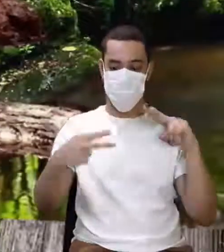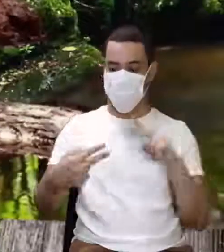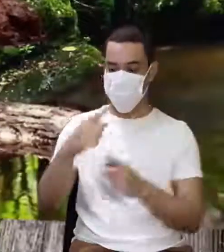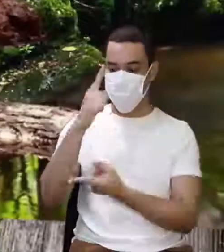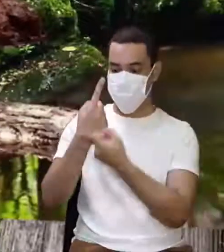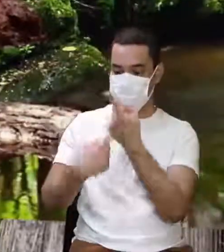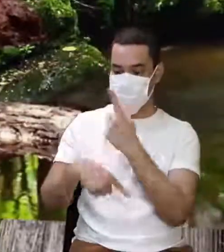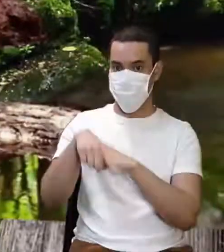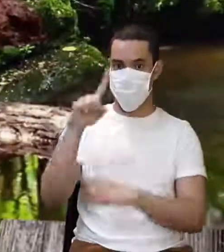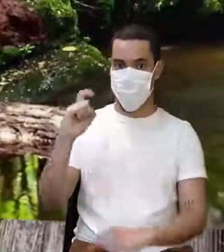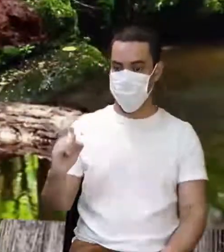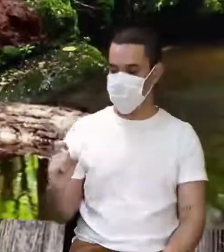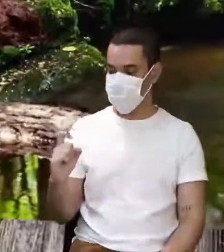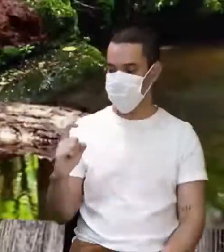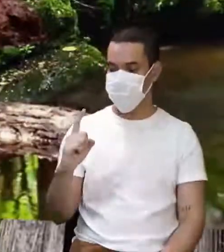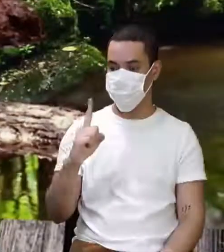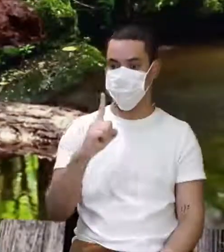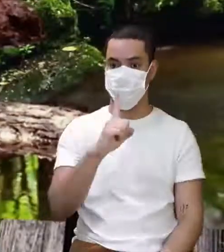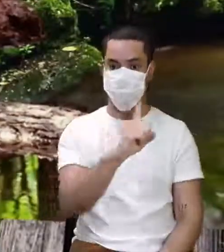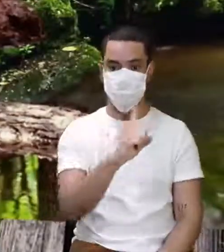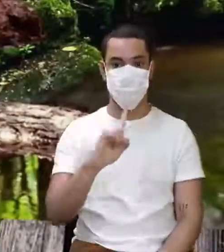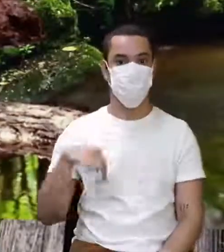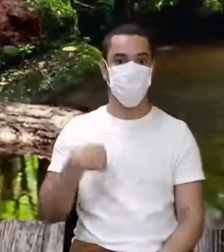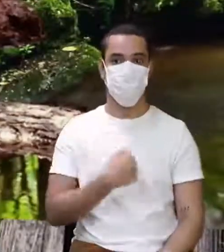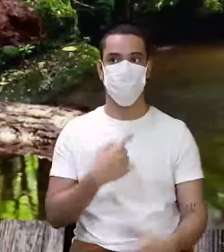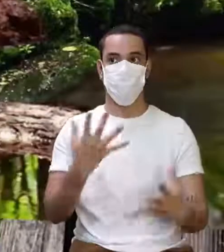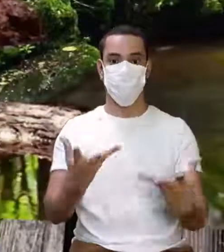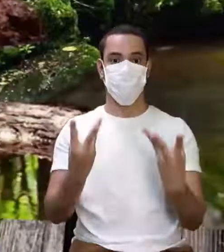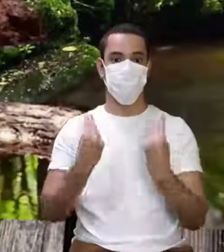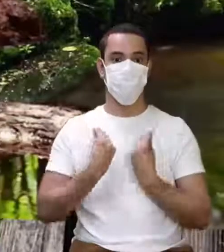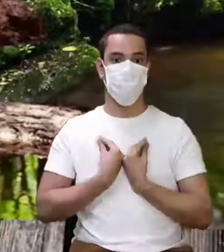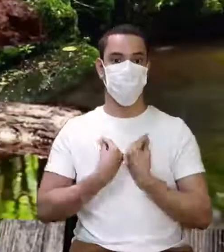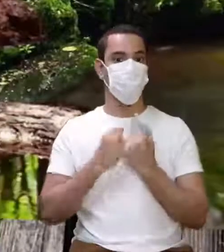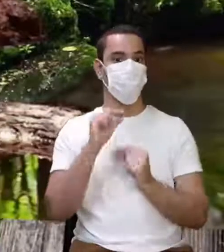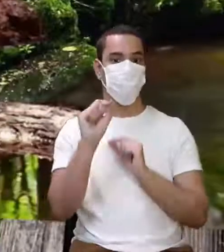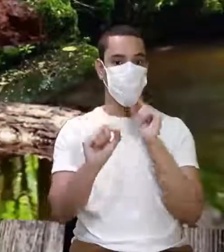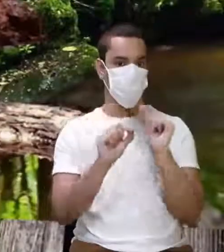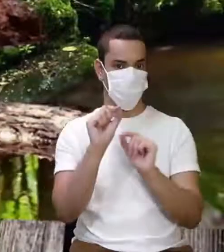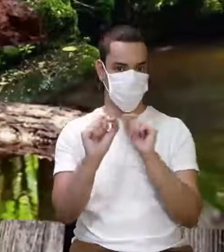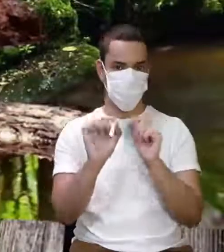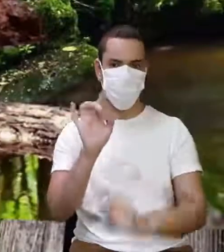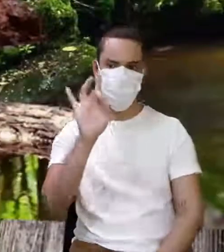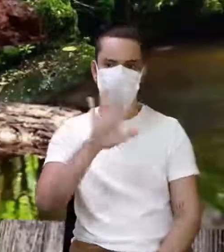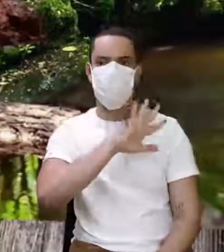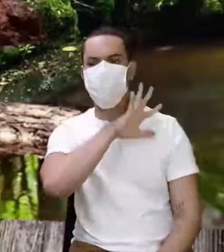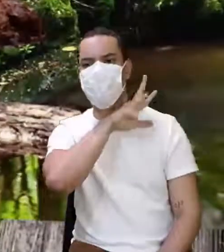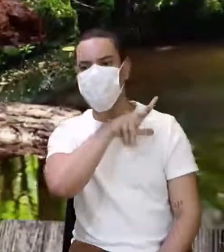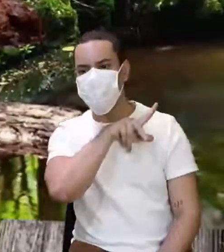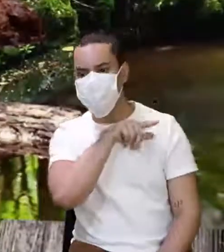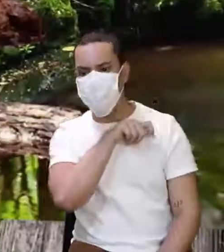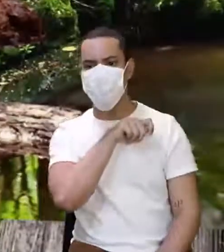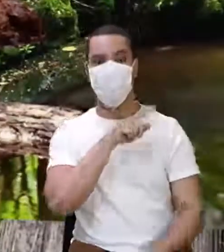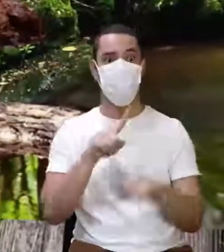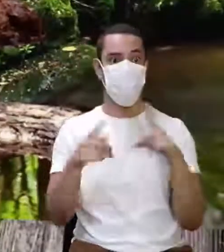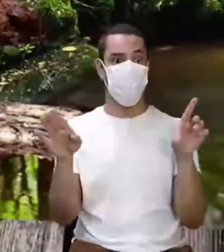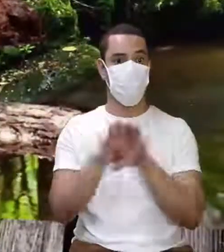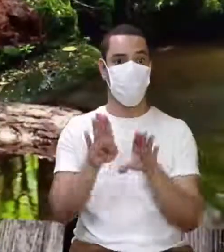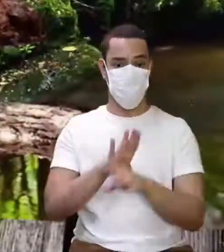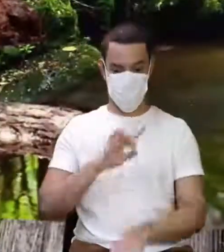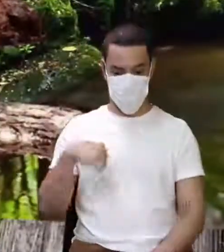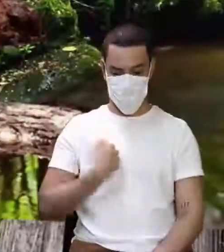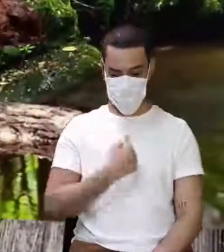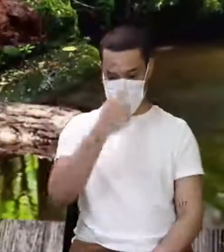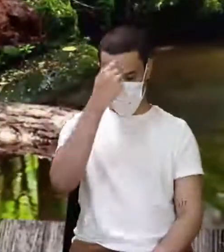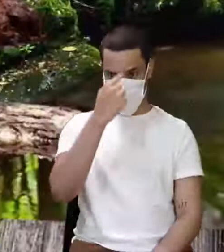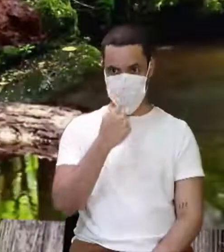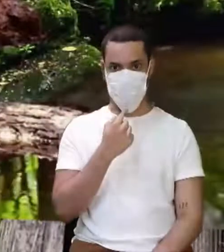Evolução. Processo esse que nos faz passar não só os animais irracionais, mas nossa espécie